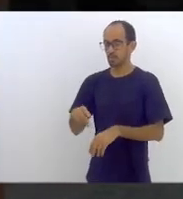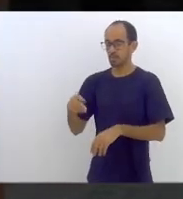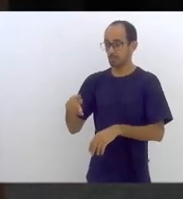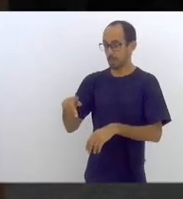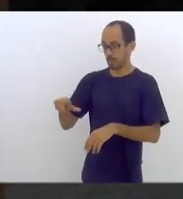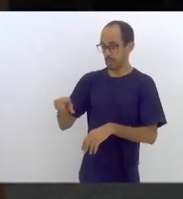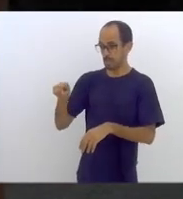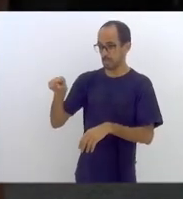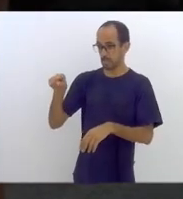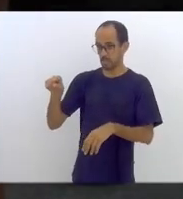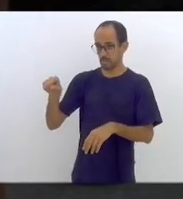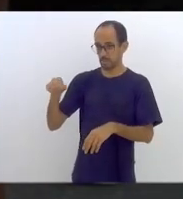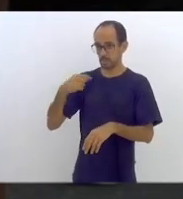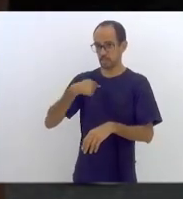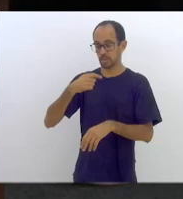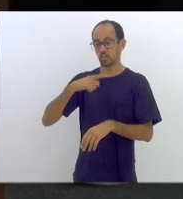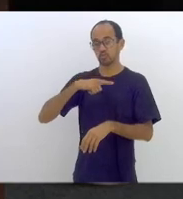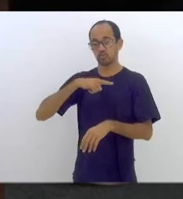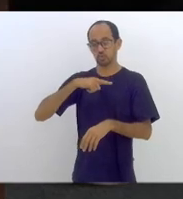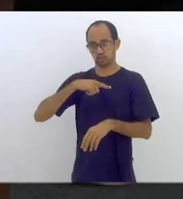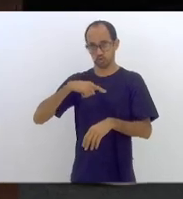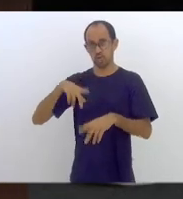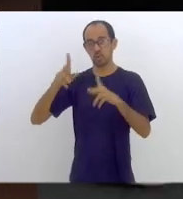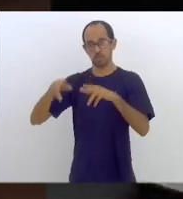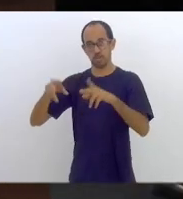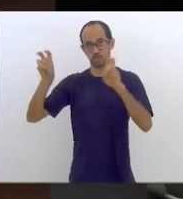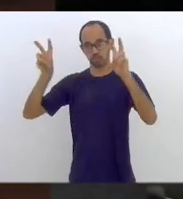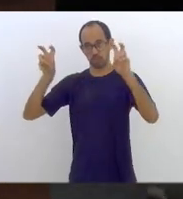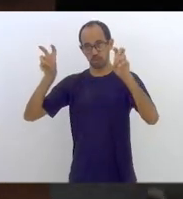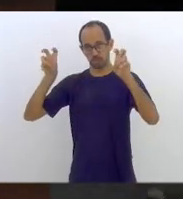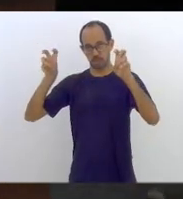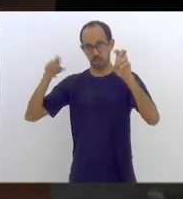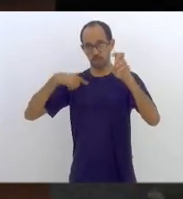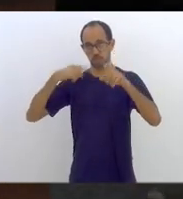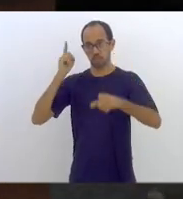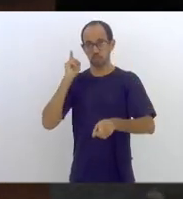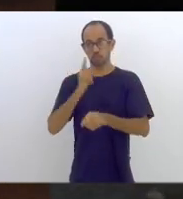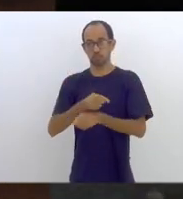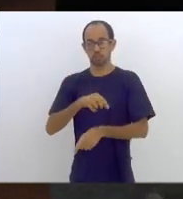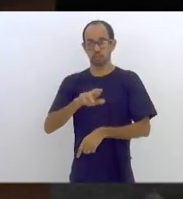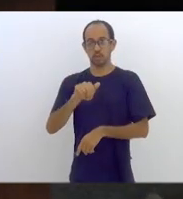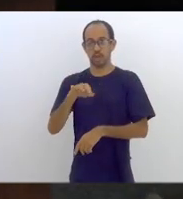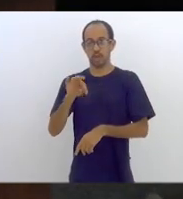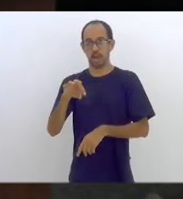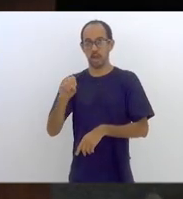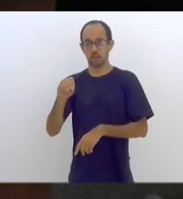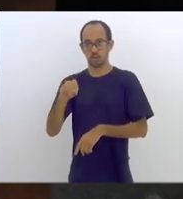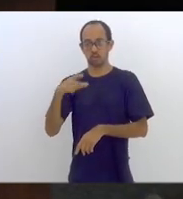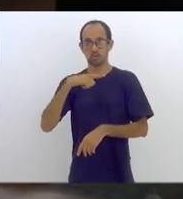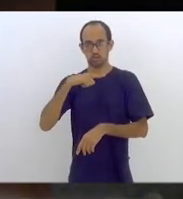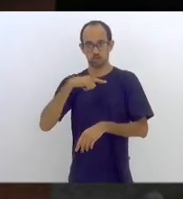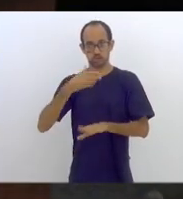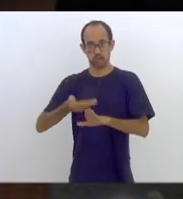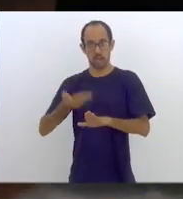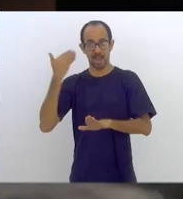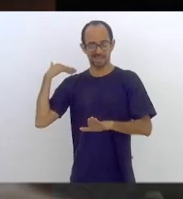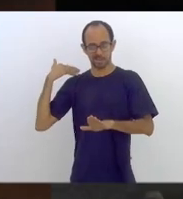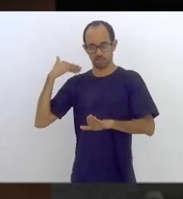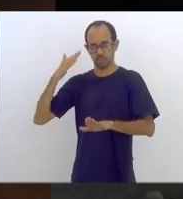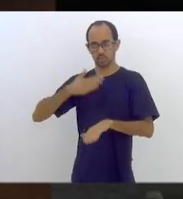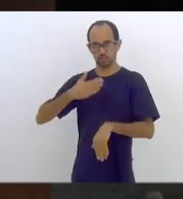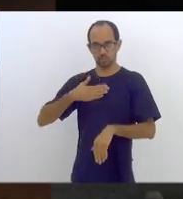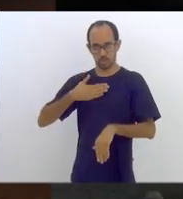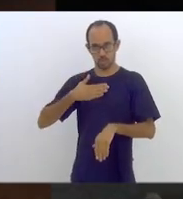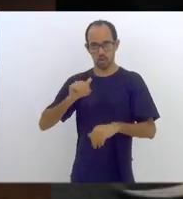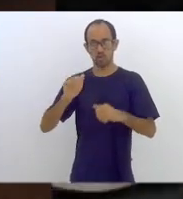esse projeto eu tinha um projeto sobre esse tema mas eu descobri que o Renato cozzolino tinha um projeto que era anterior ao meu eu